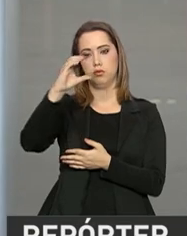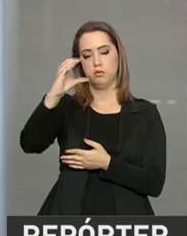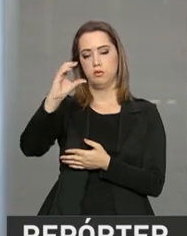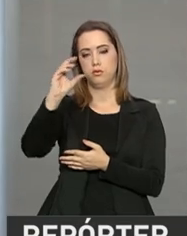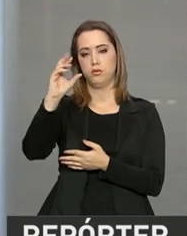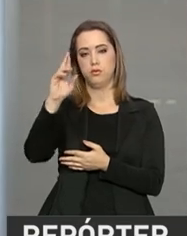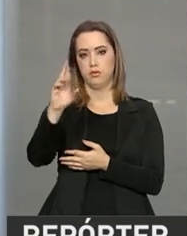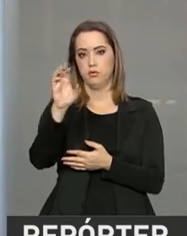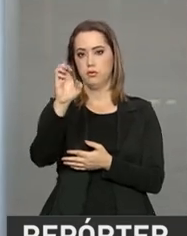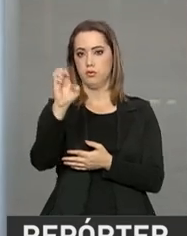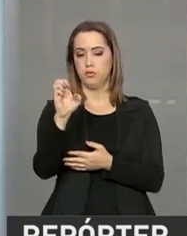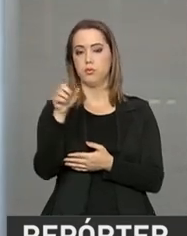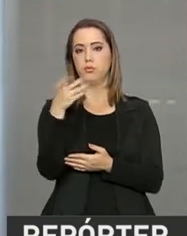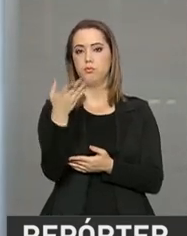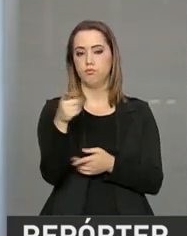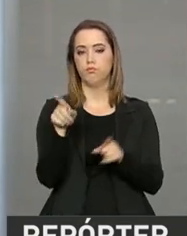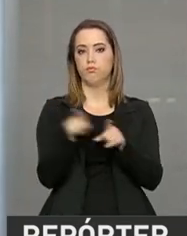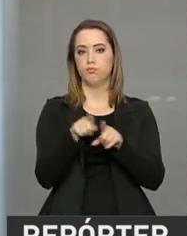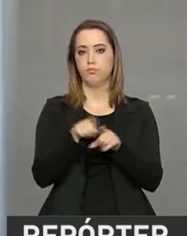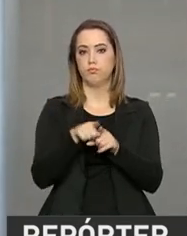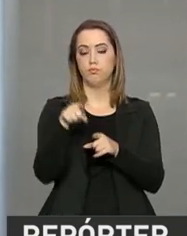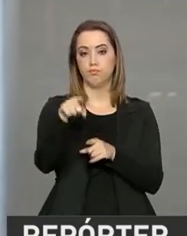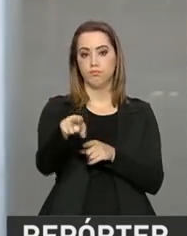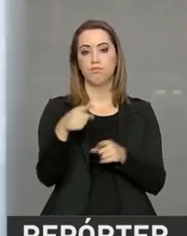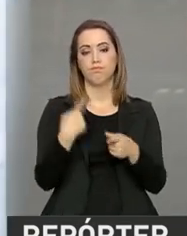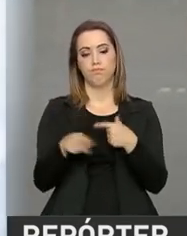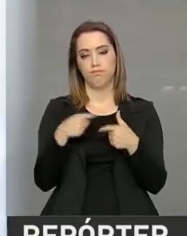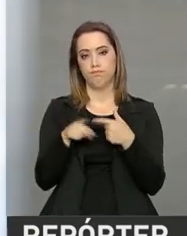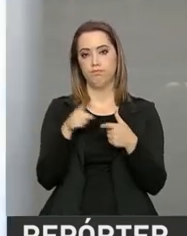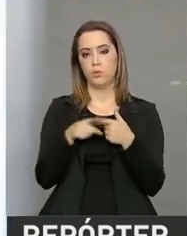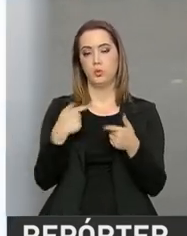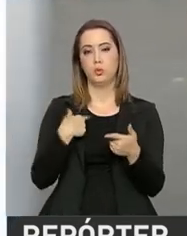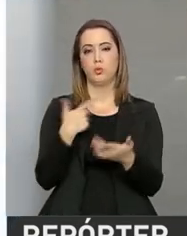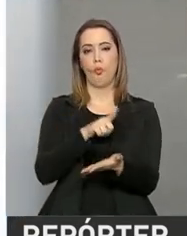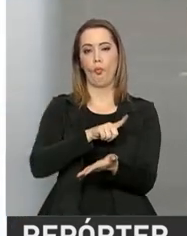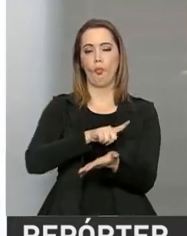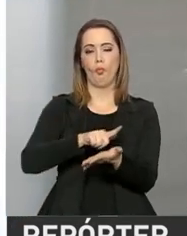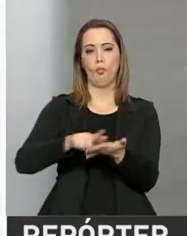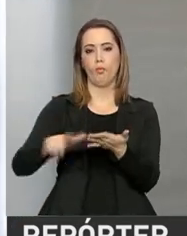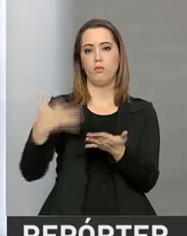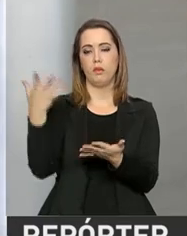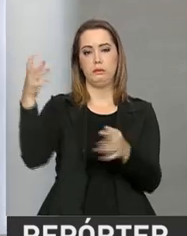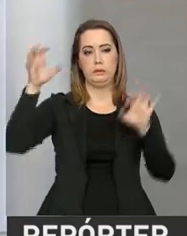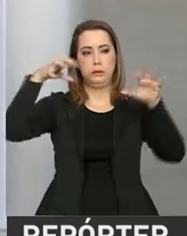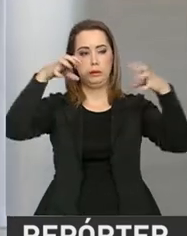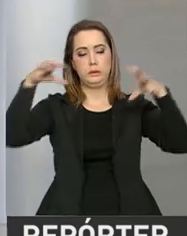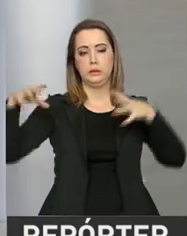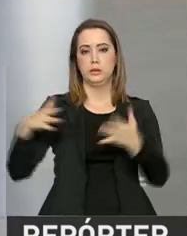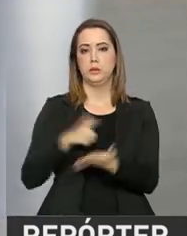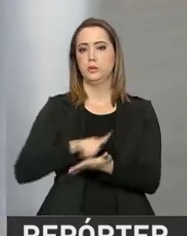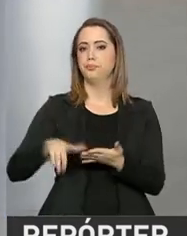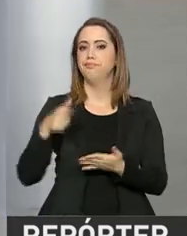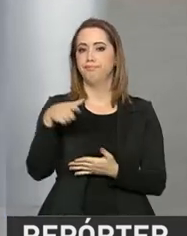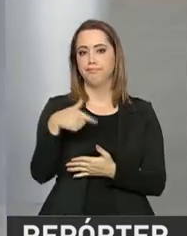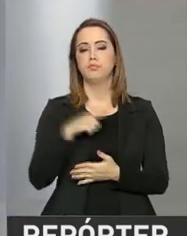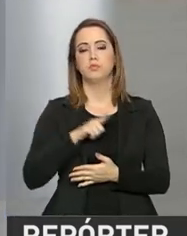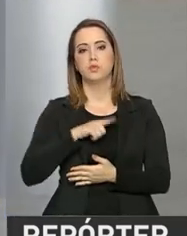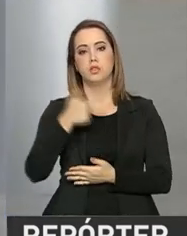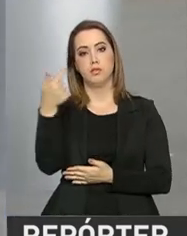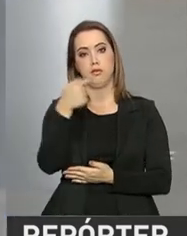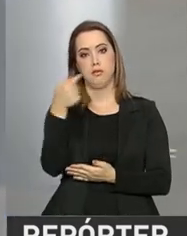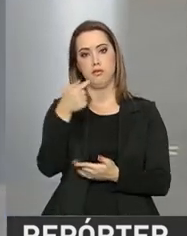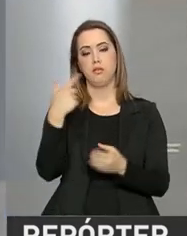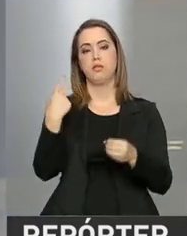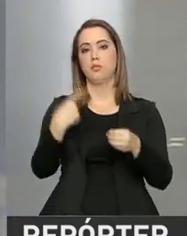de emergência, e essa situação foi reconhecida pelo governo federal. No Acre, são 7 municípios, incluindo a capital, que